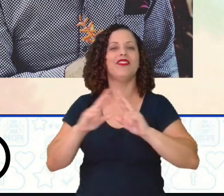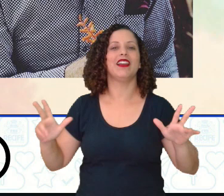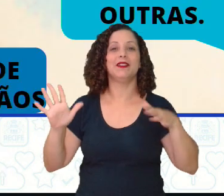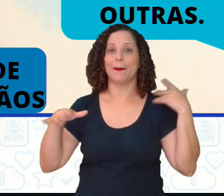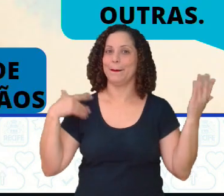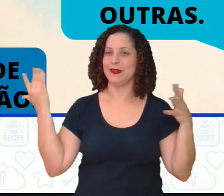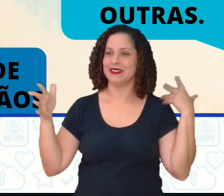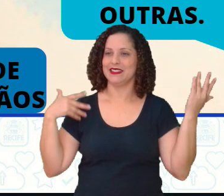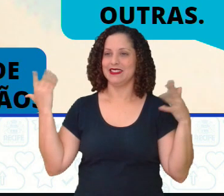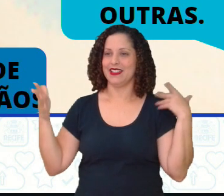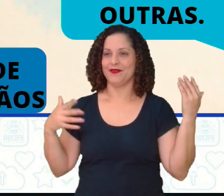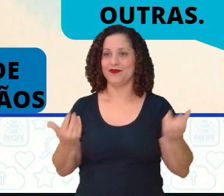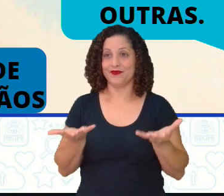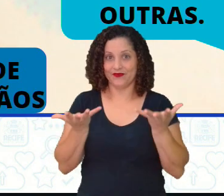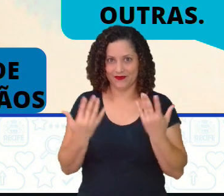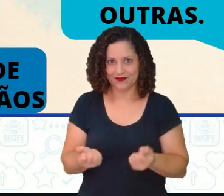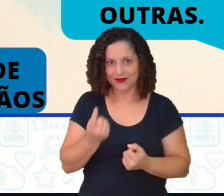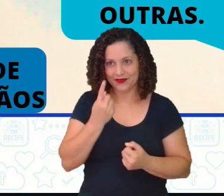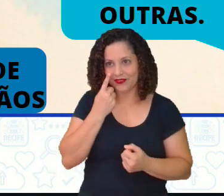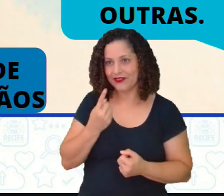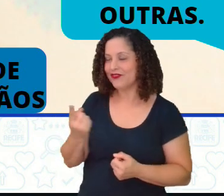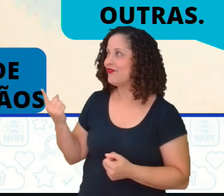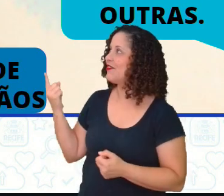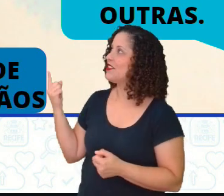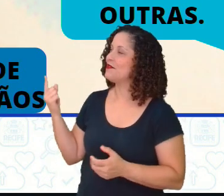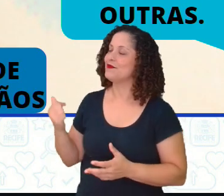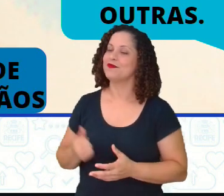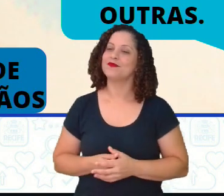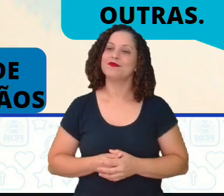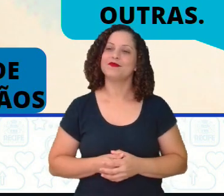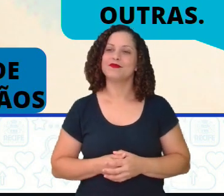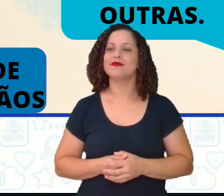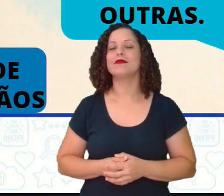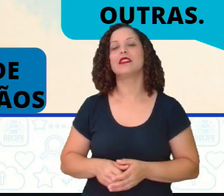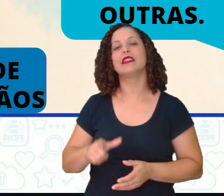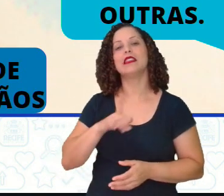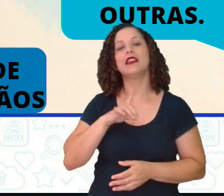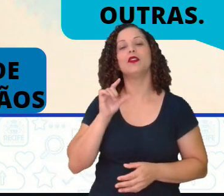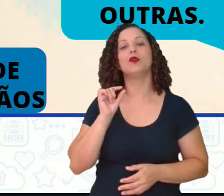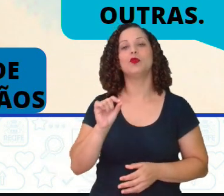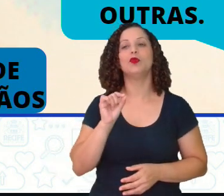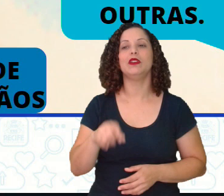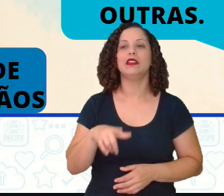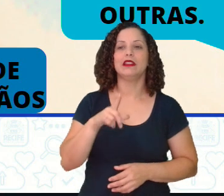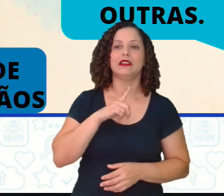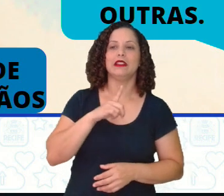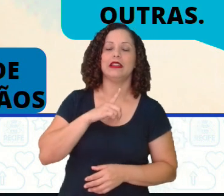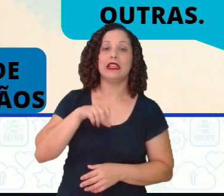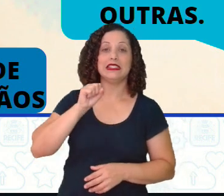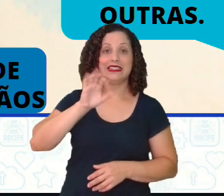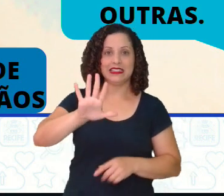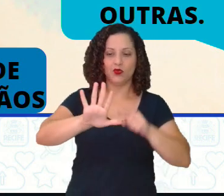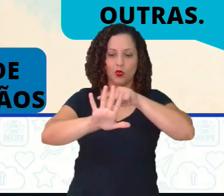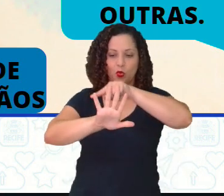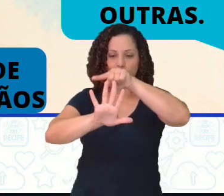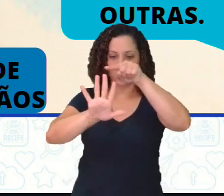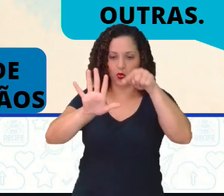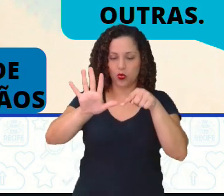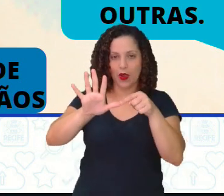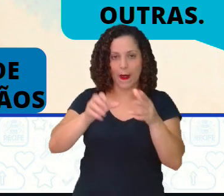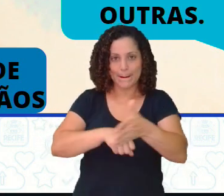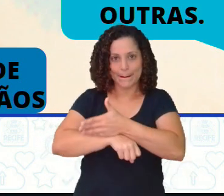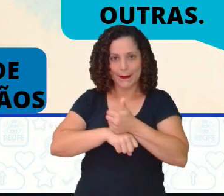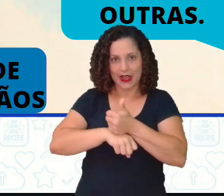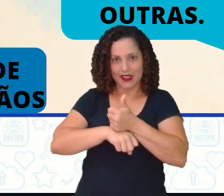Mas vamos lá? Então, aqui, na seleção, né, nós escolhemos aqui, olha, 5 praças. A Praça